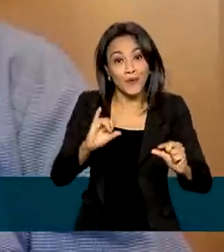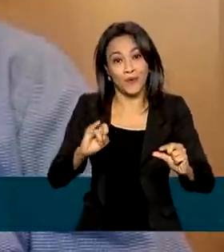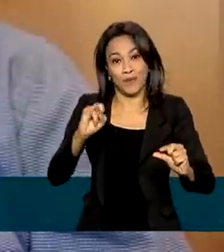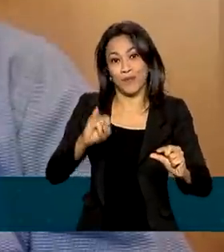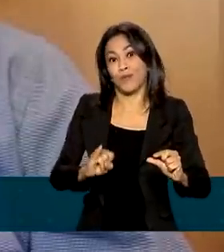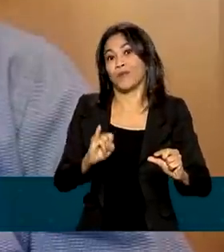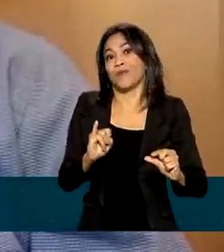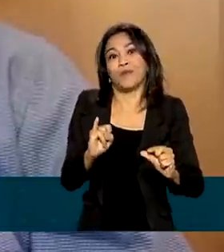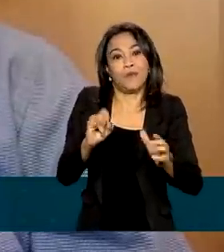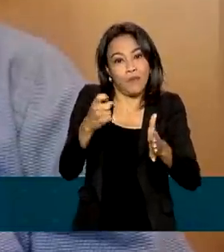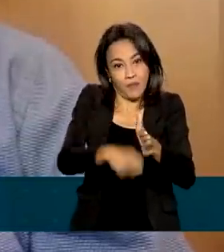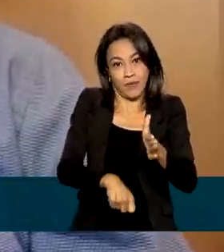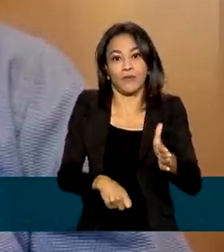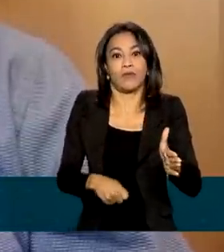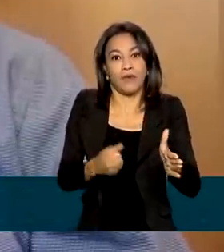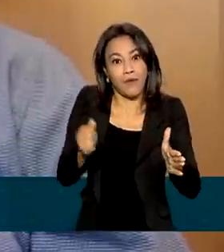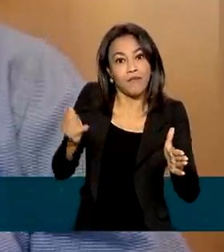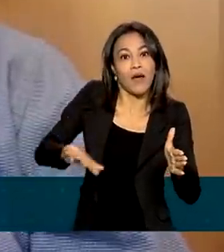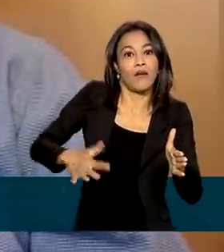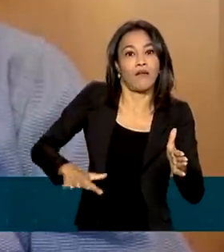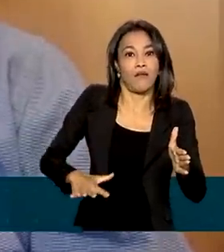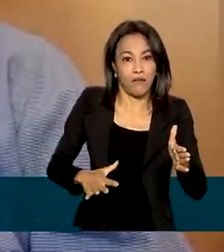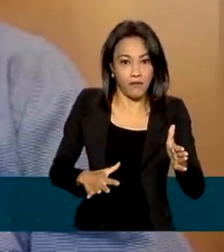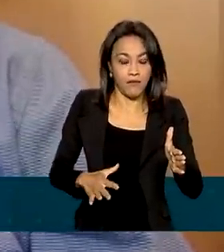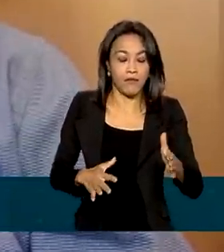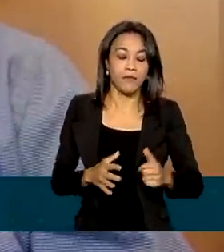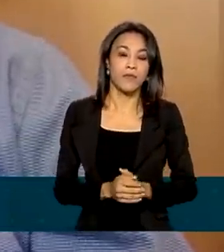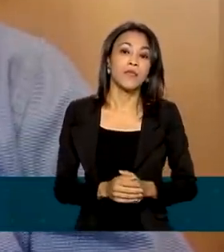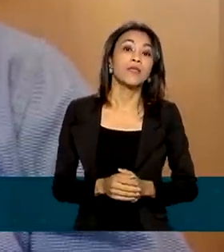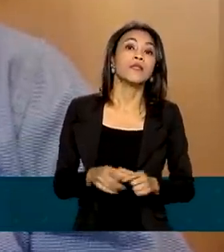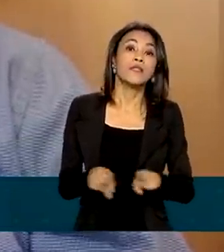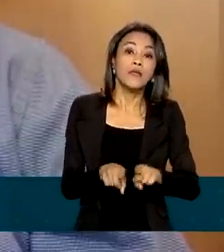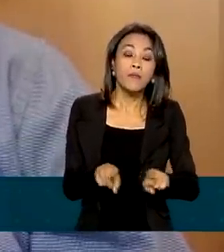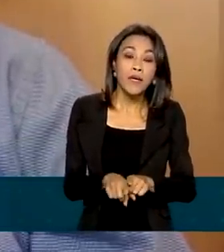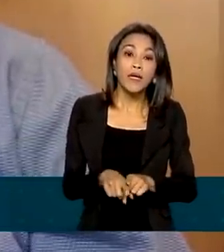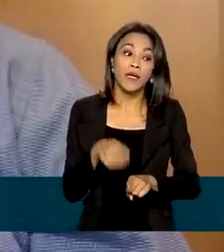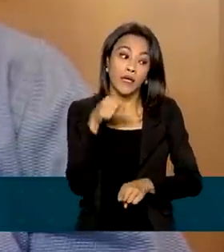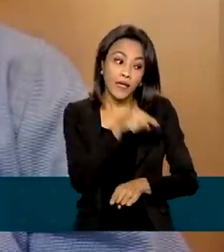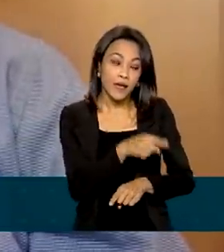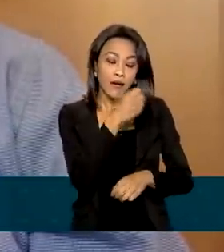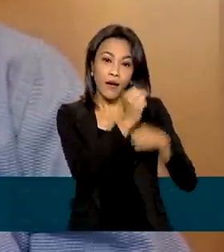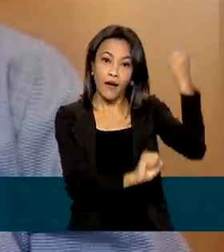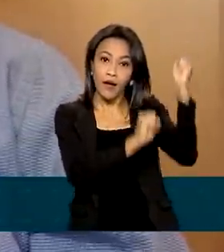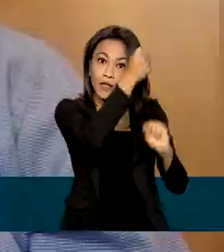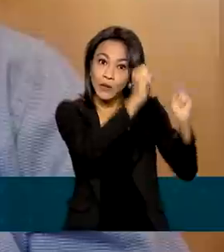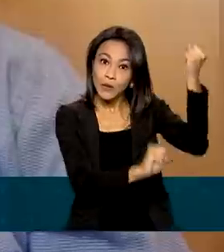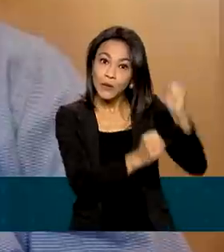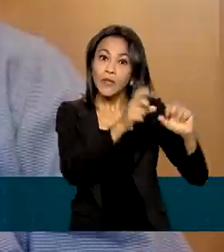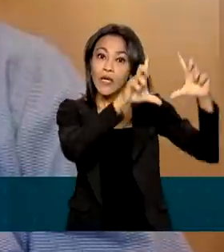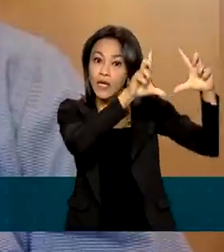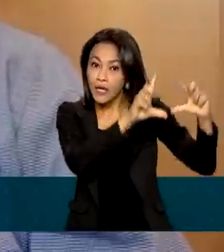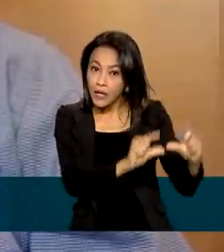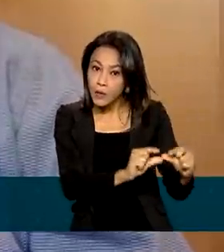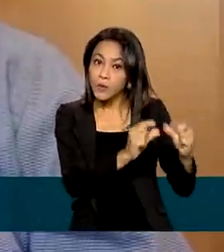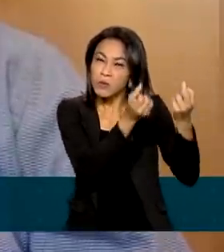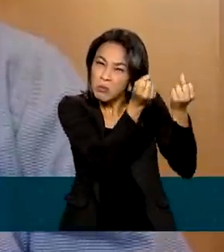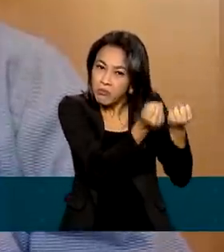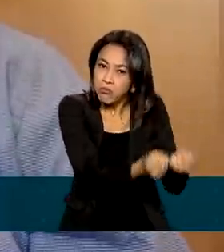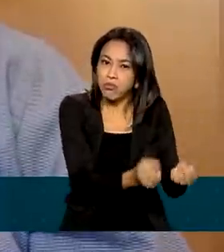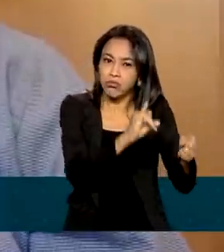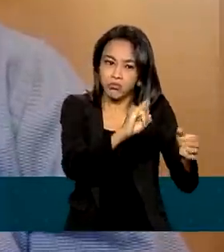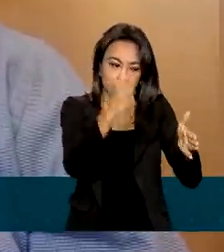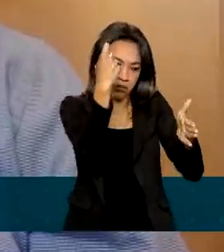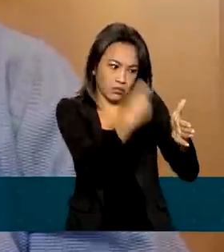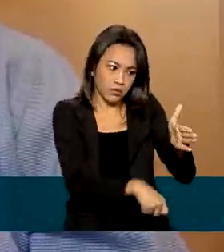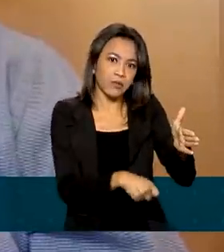também permite que a indústria diminua a carga tributária e com isso